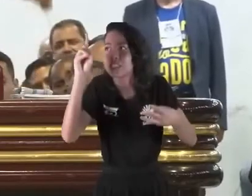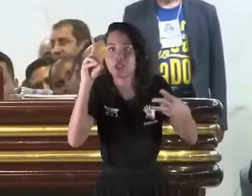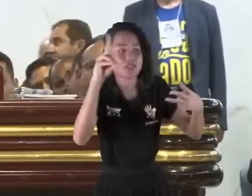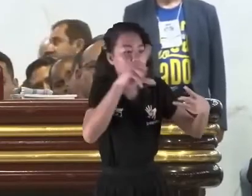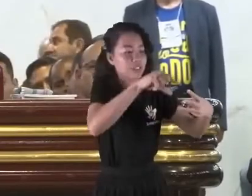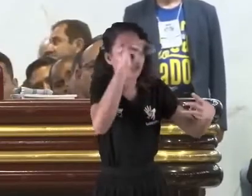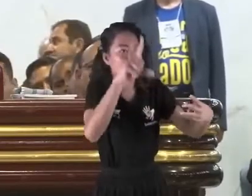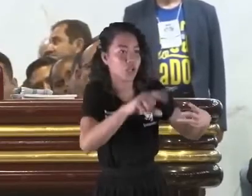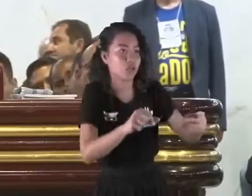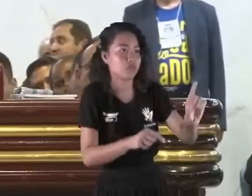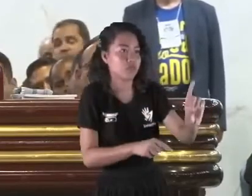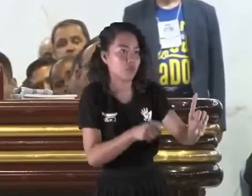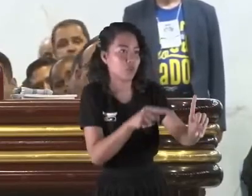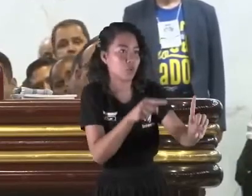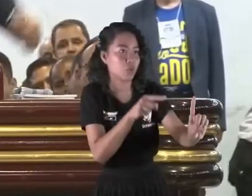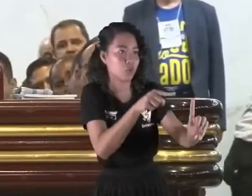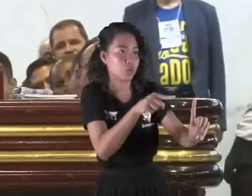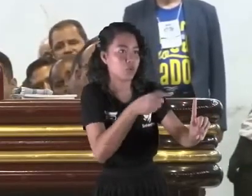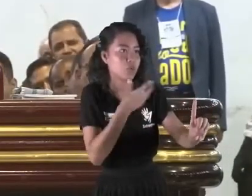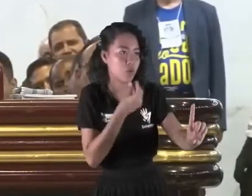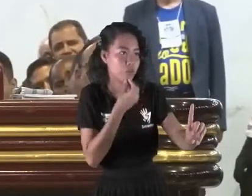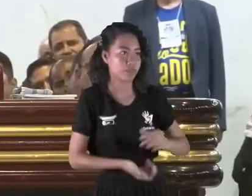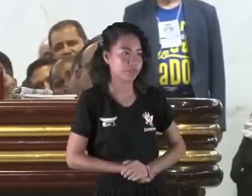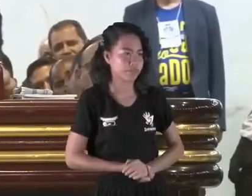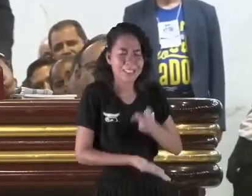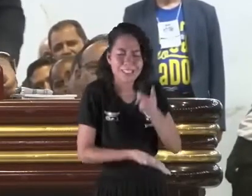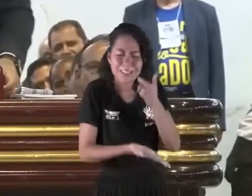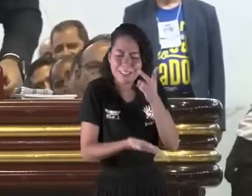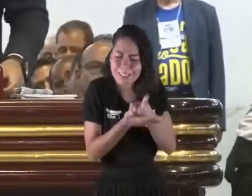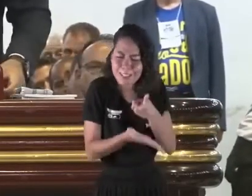Toda chamada tem um quando,